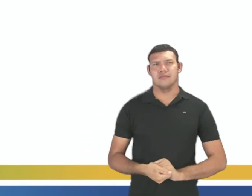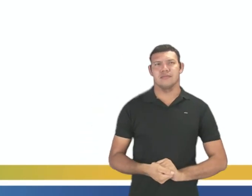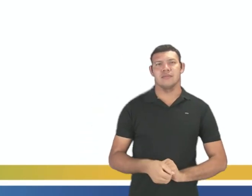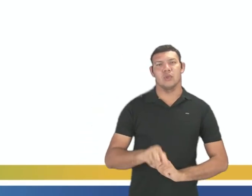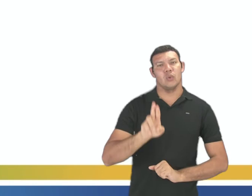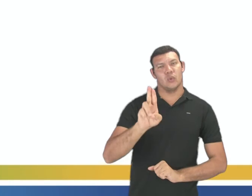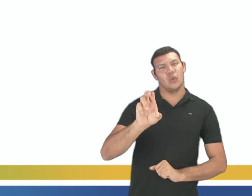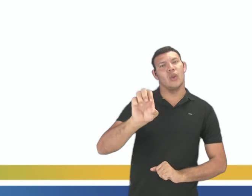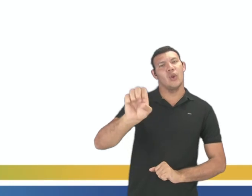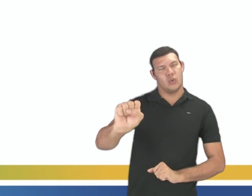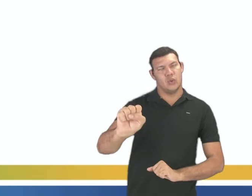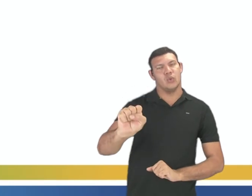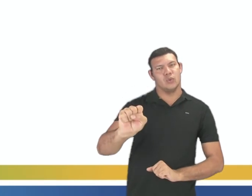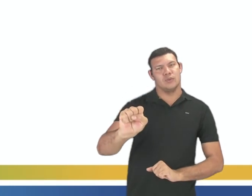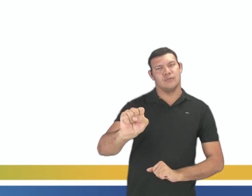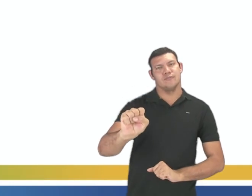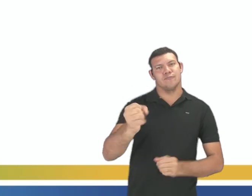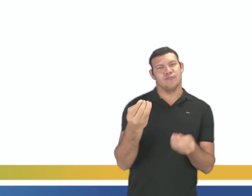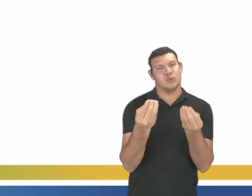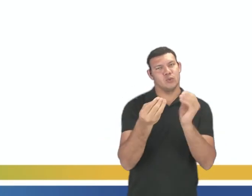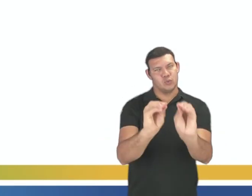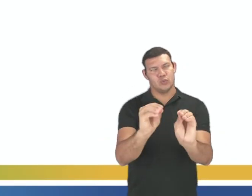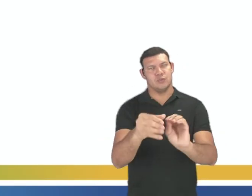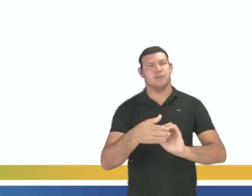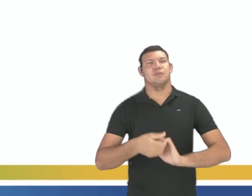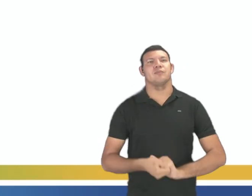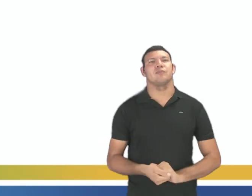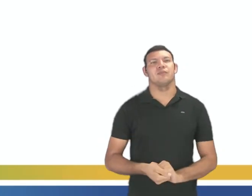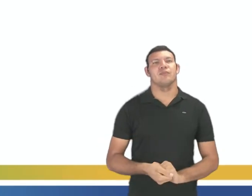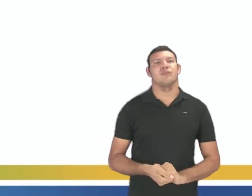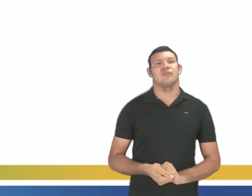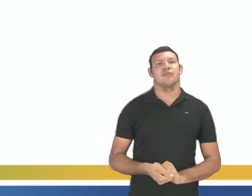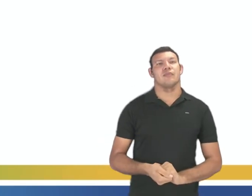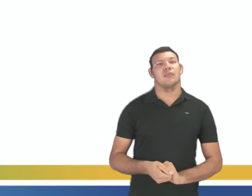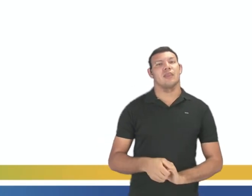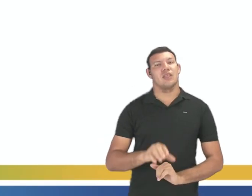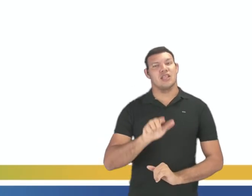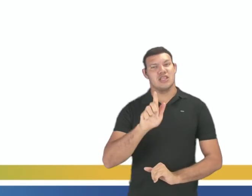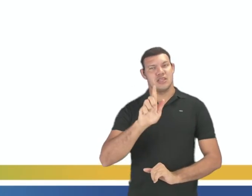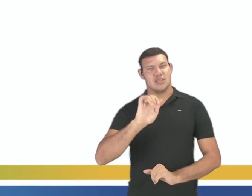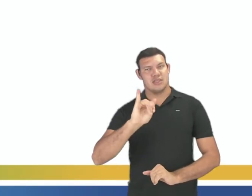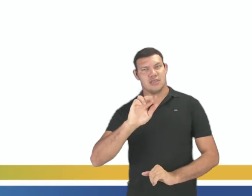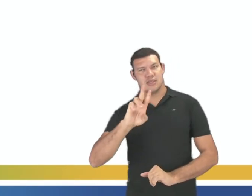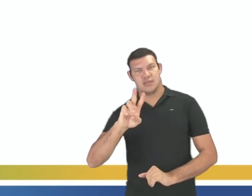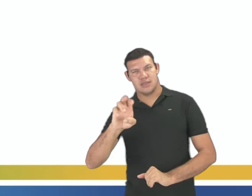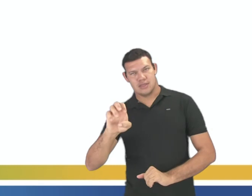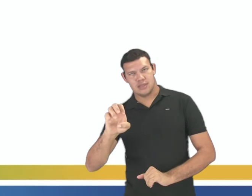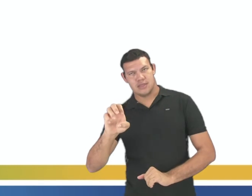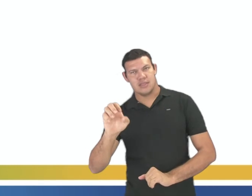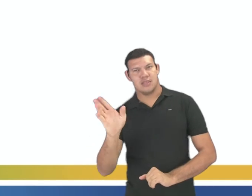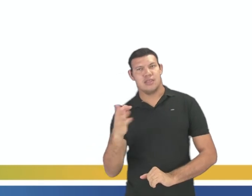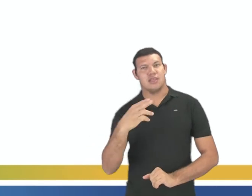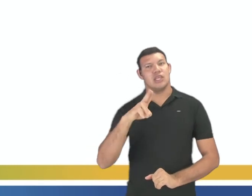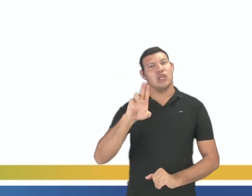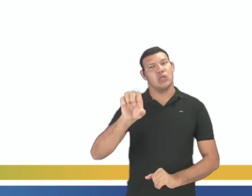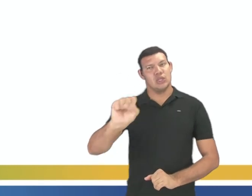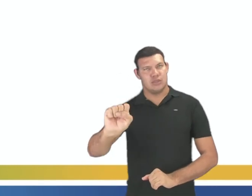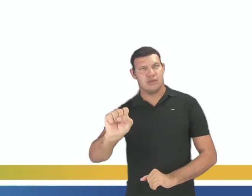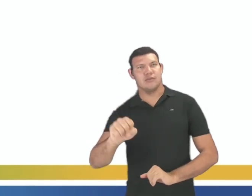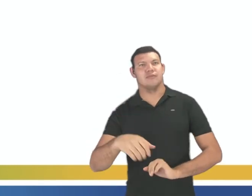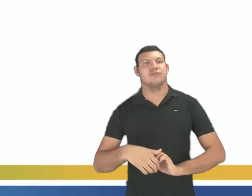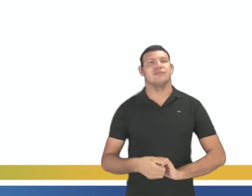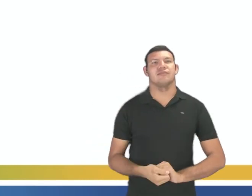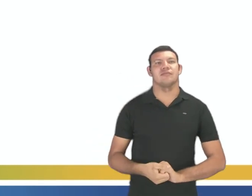us. Can you give us some juice? Logo depois do verbo, o verbo give, us. Próximo exemplo, Jack's